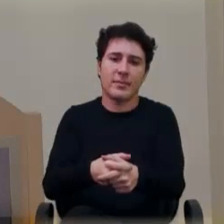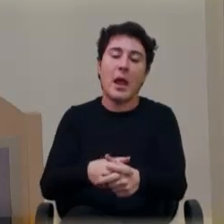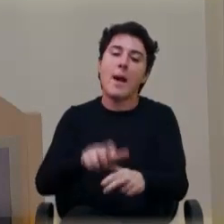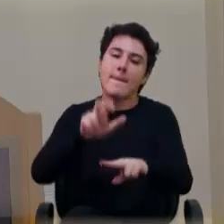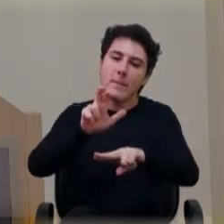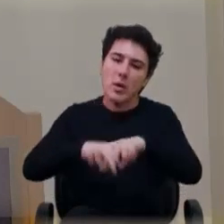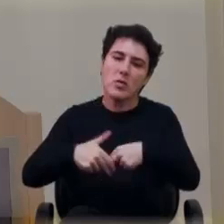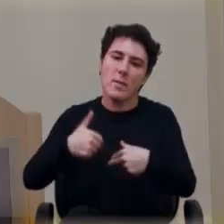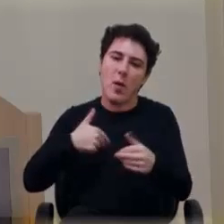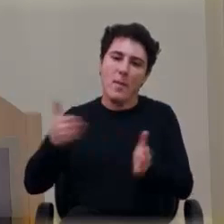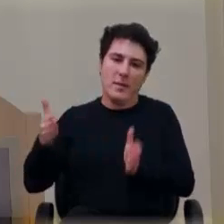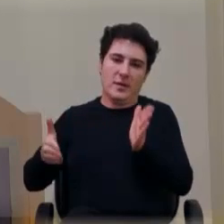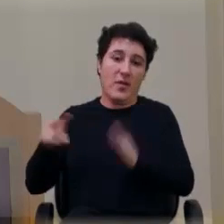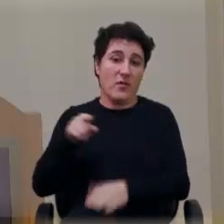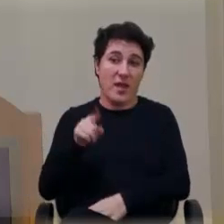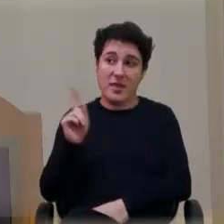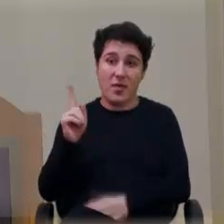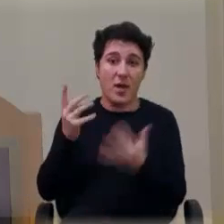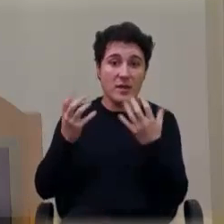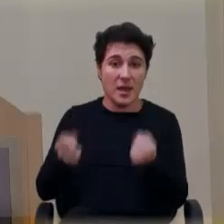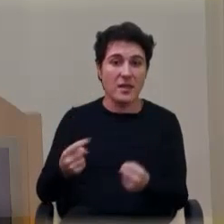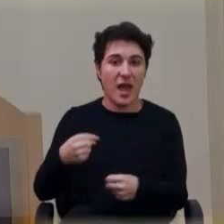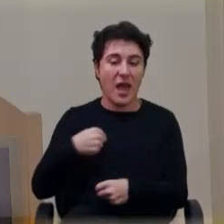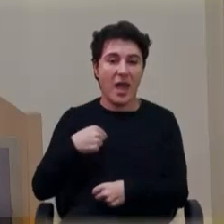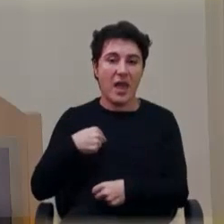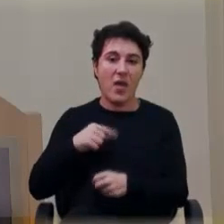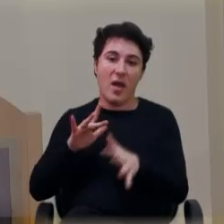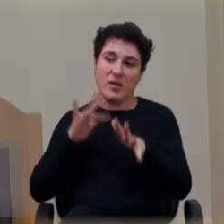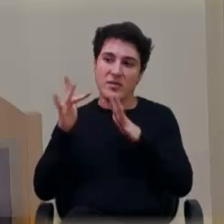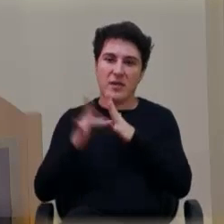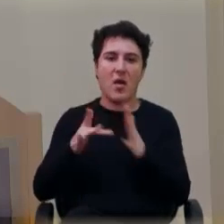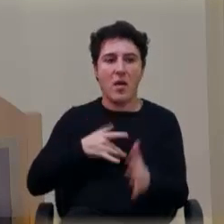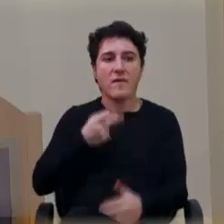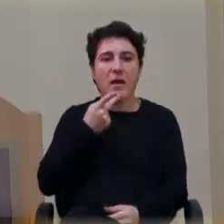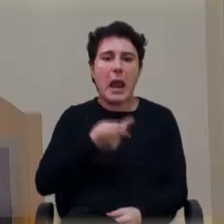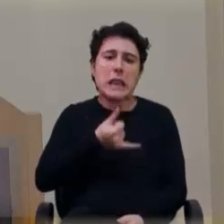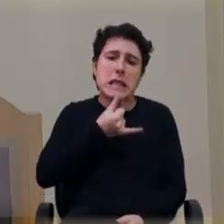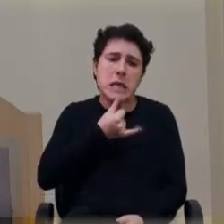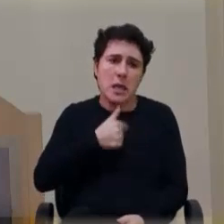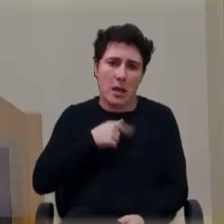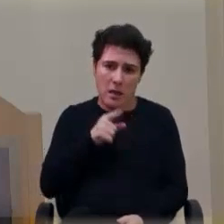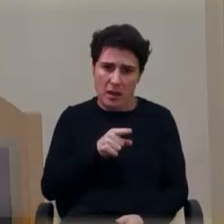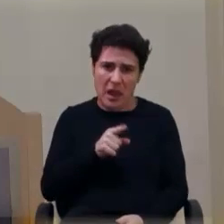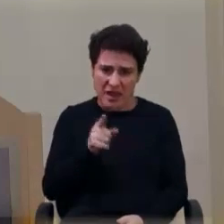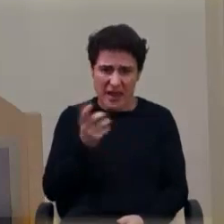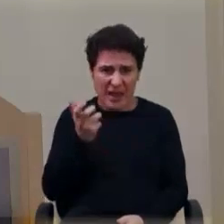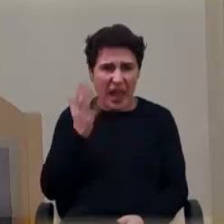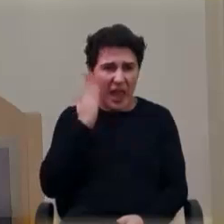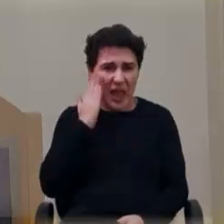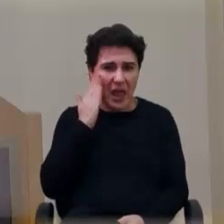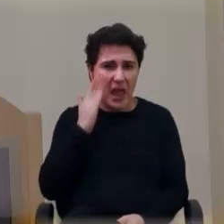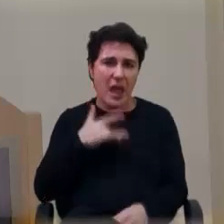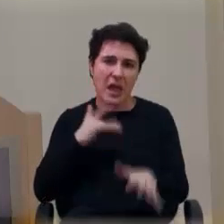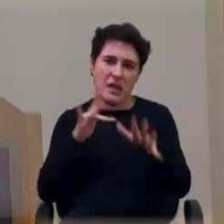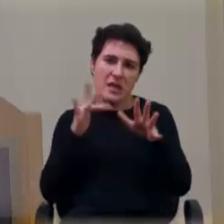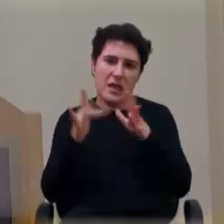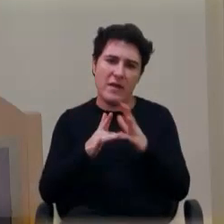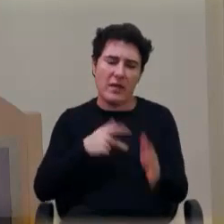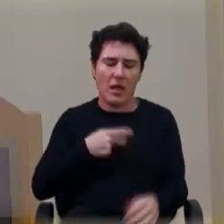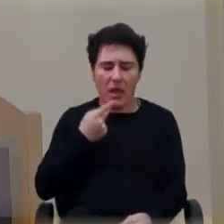que religião nosso mandato vocês não aceitam que o nome vitimismo nas redes sociais vocês queriam que eu ficasse com a cabeça baixa